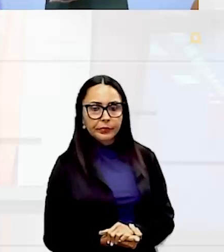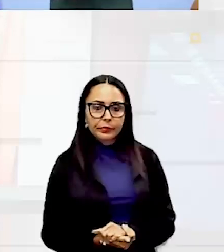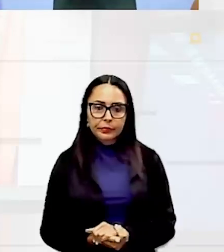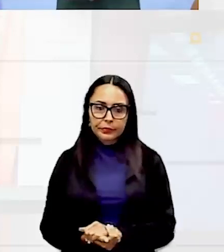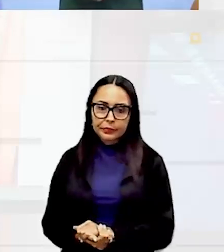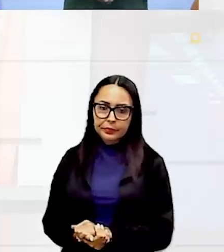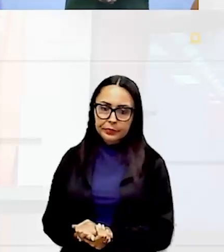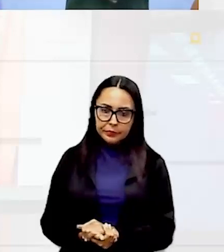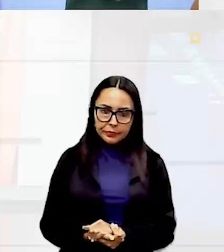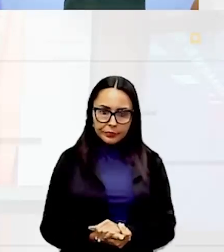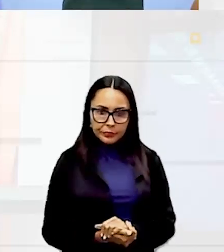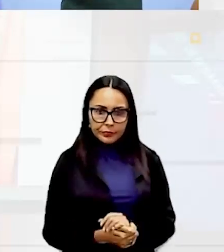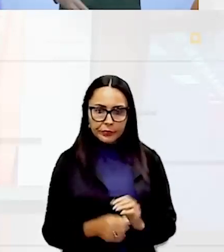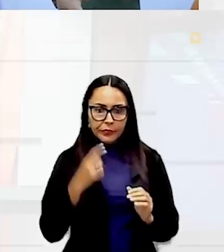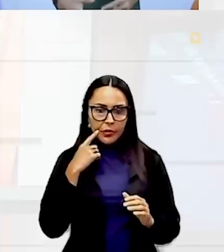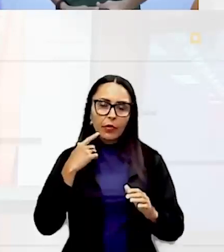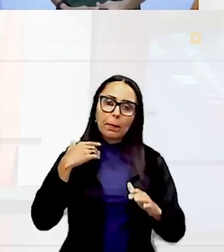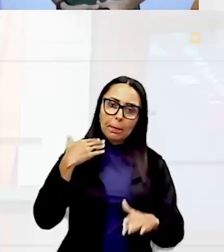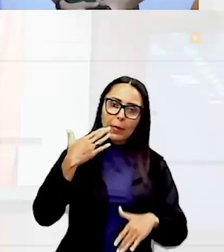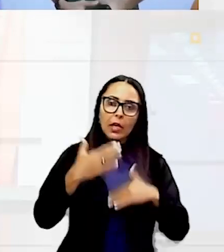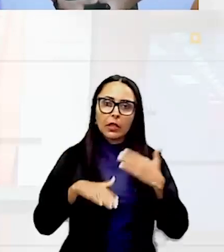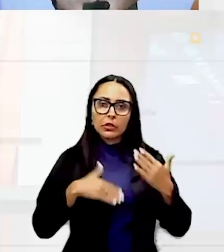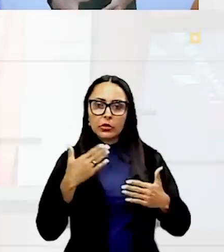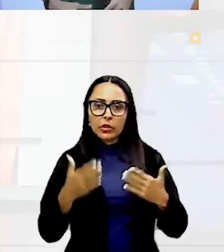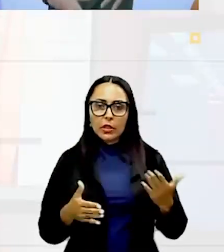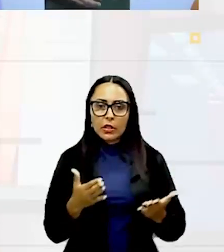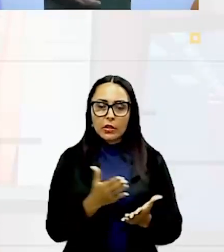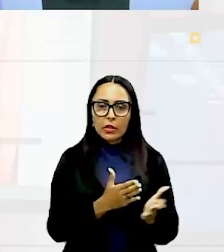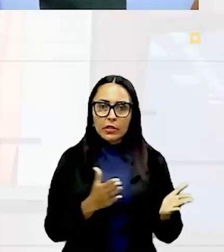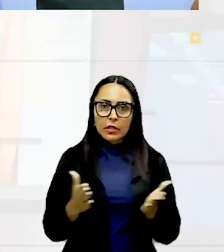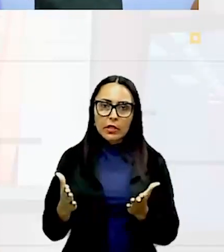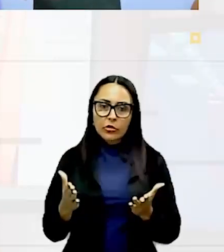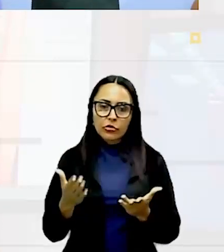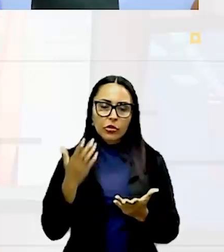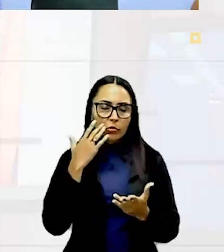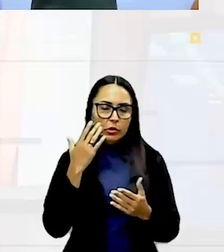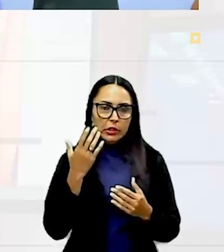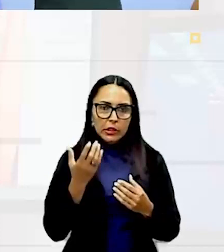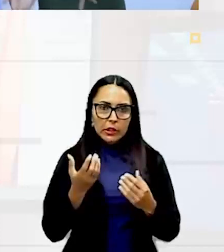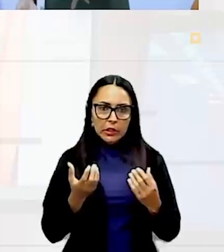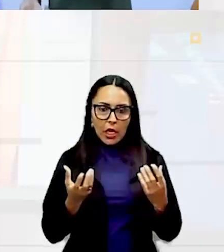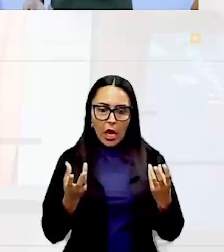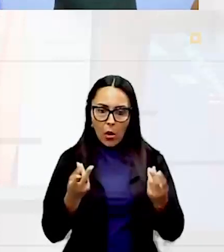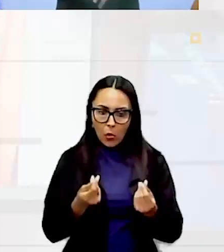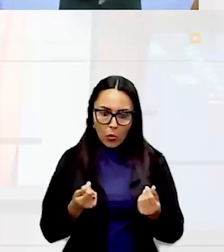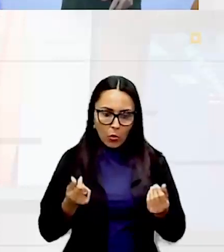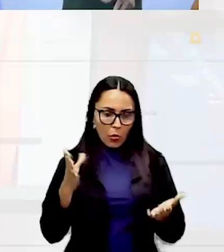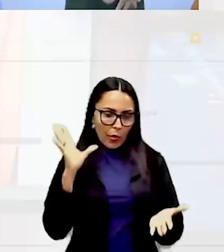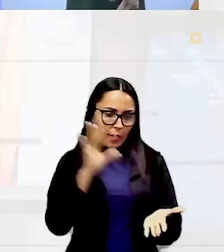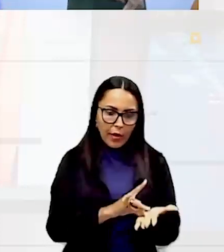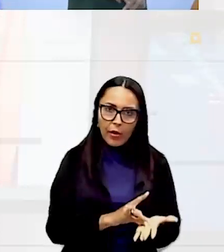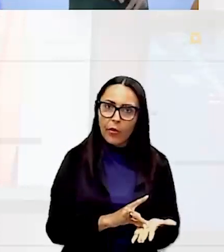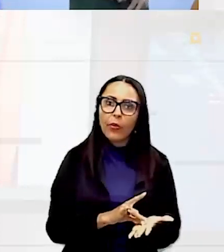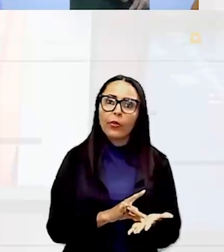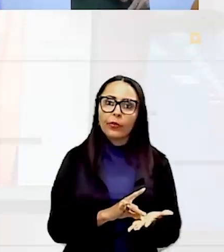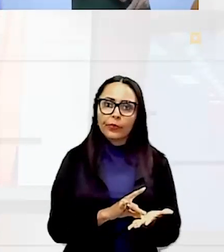Ou seja, ele vai mais nessa questão de simular algo real do